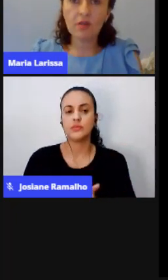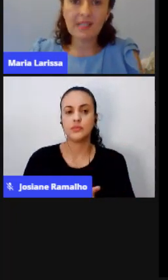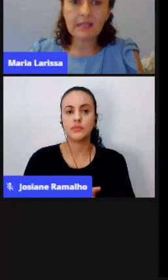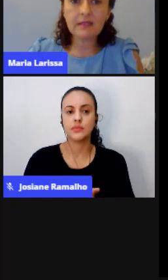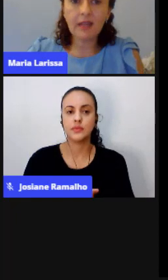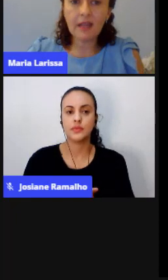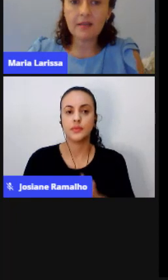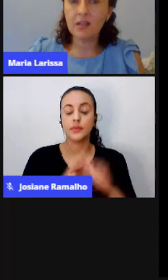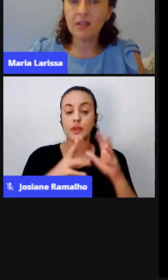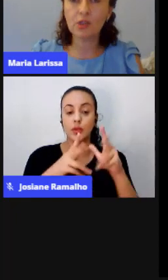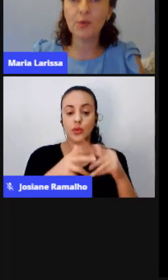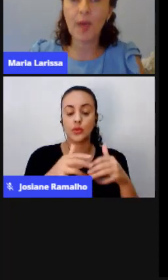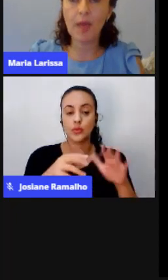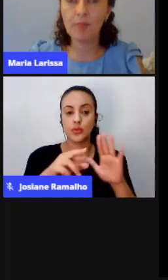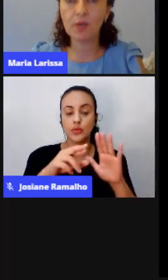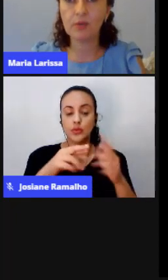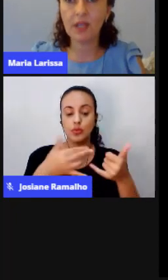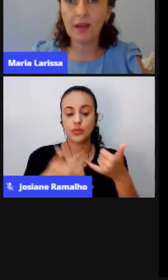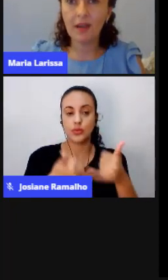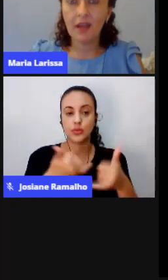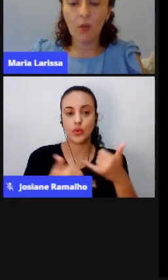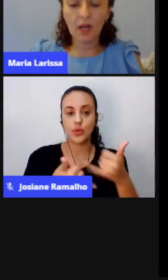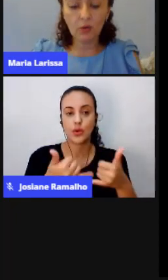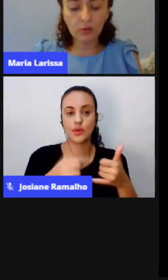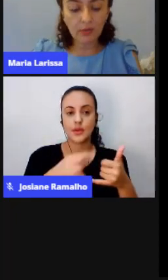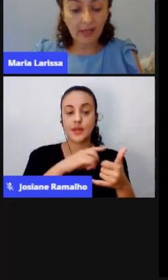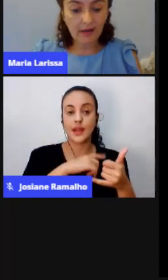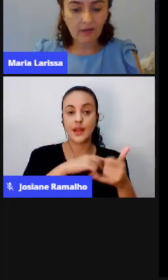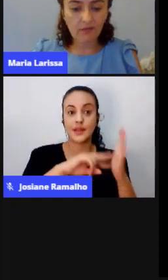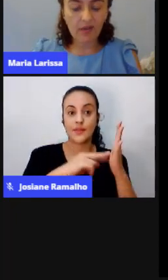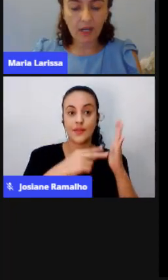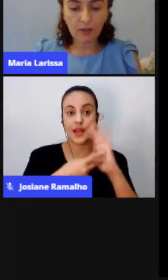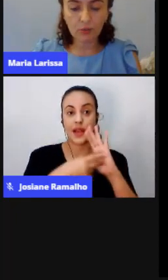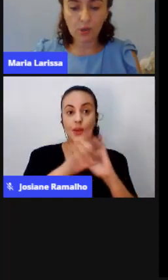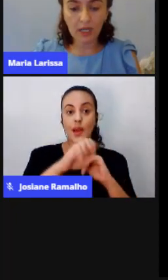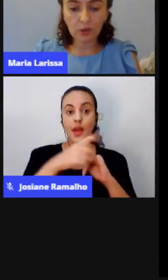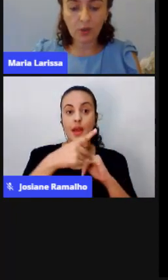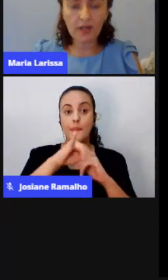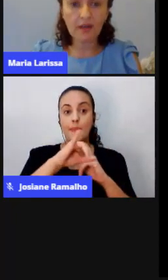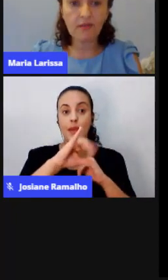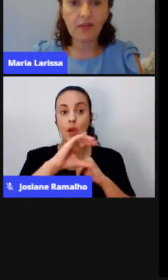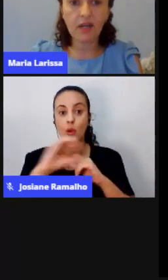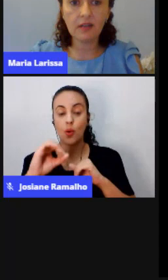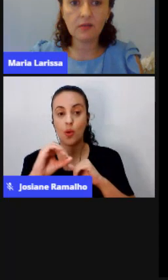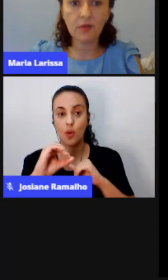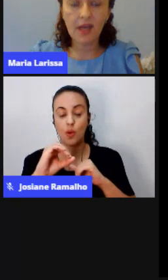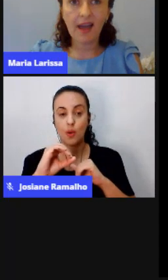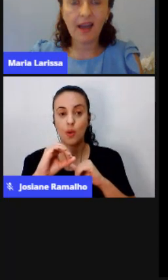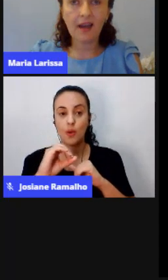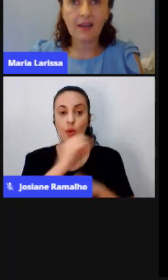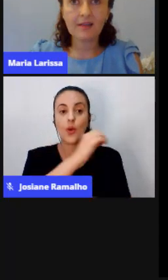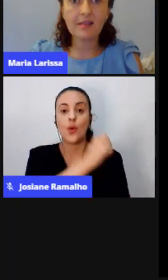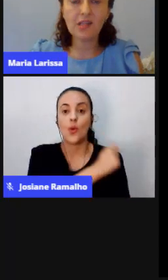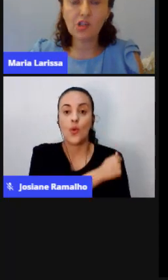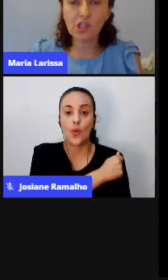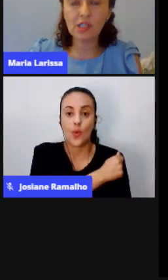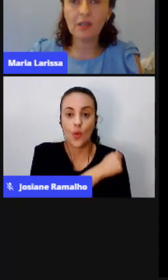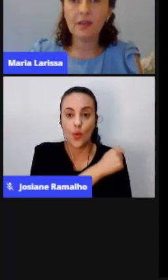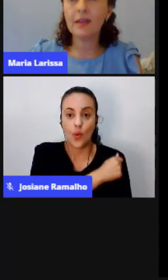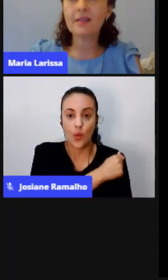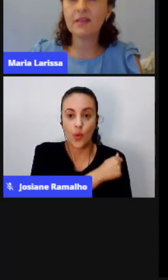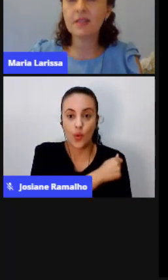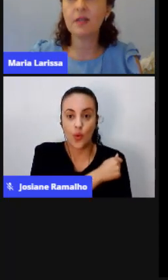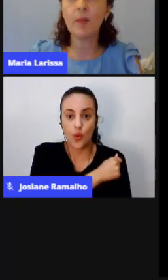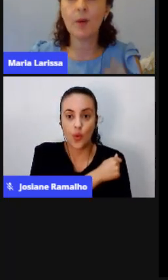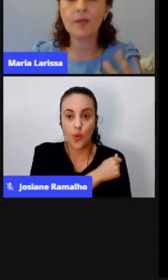Todos os jogos, eles têm esse sentido épico, né? O aluno, ele é levado, o jogador é levado a